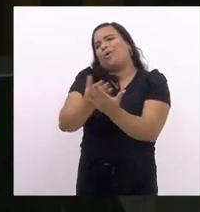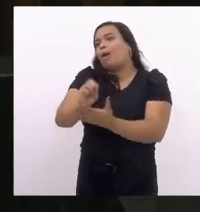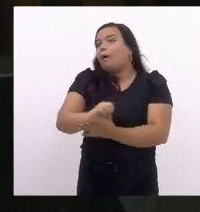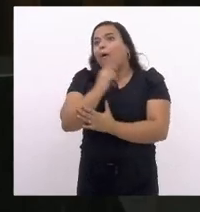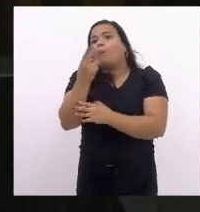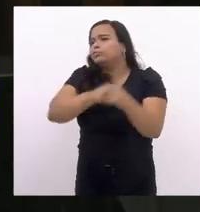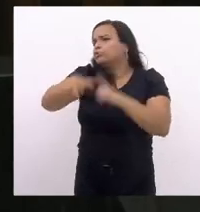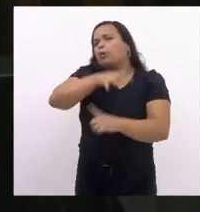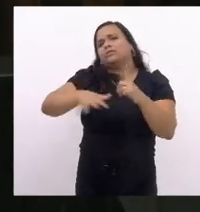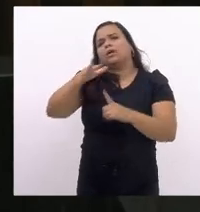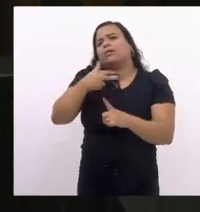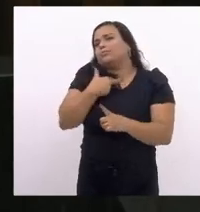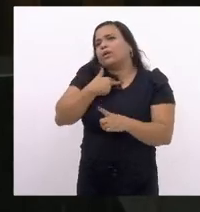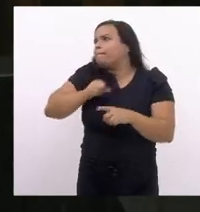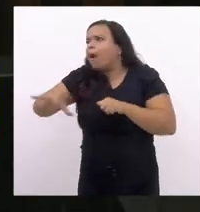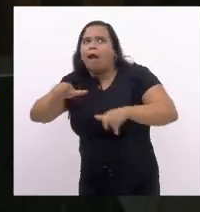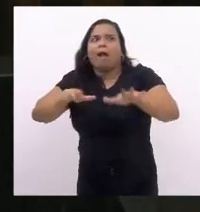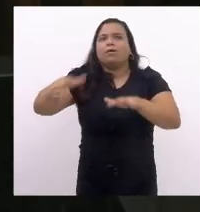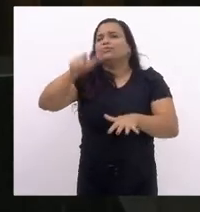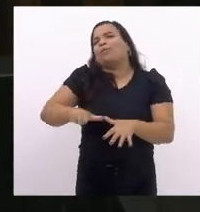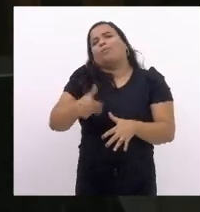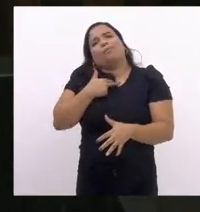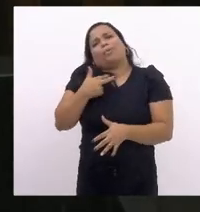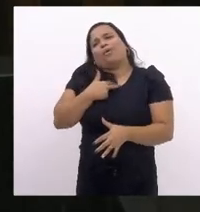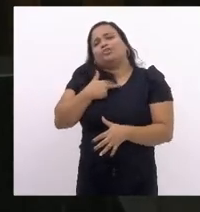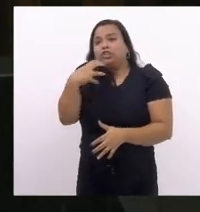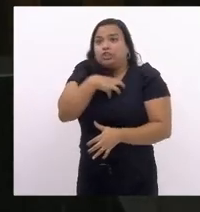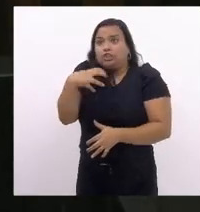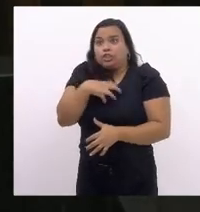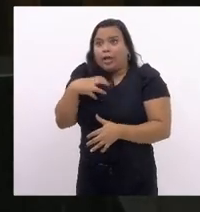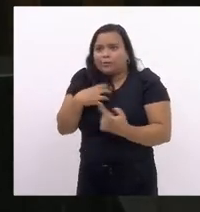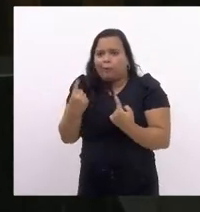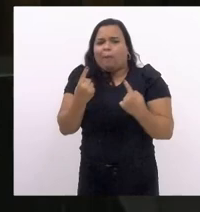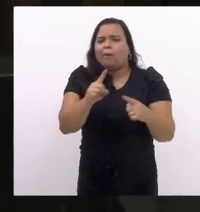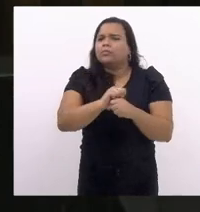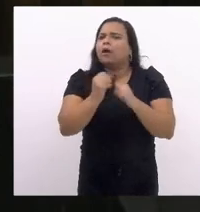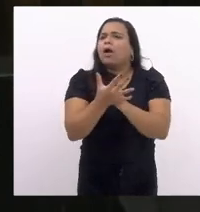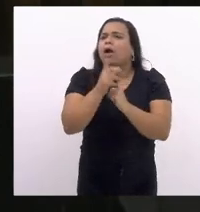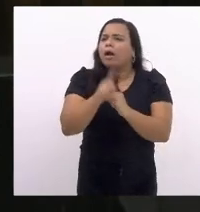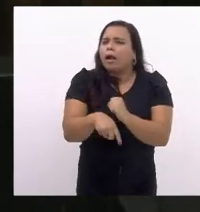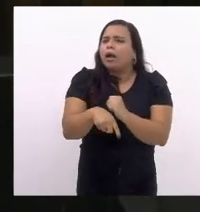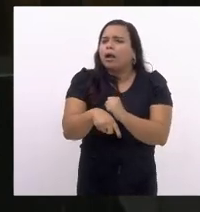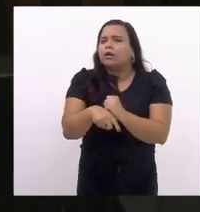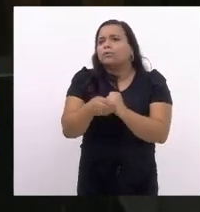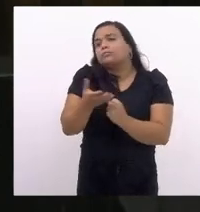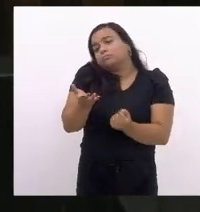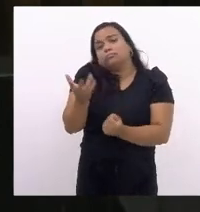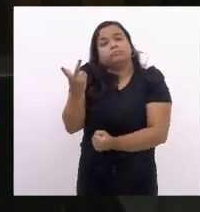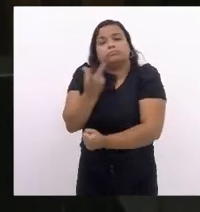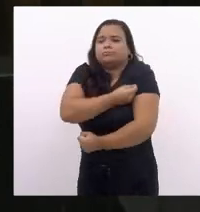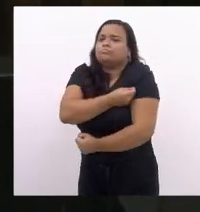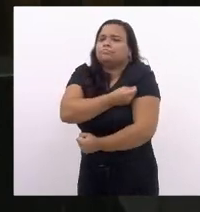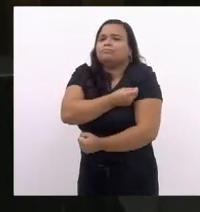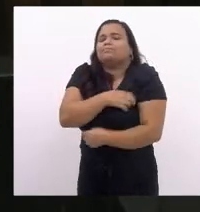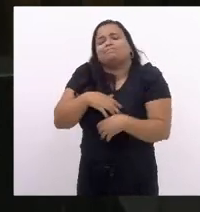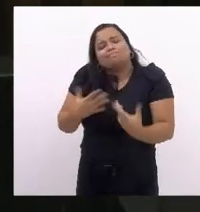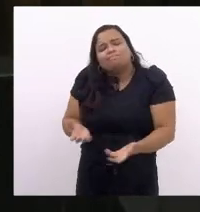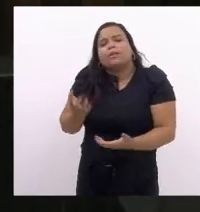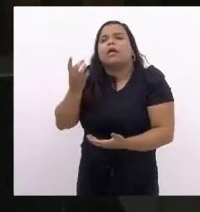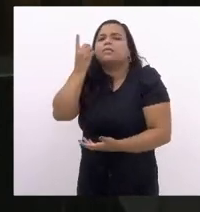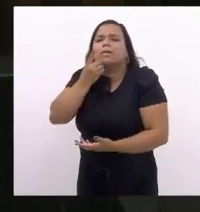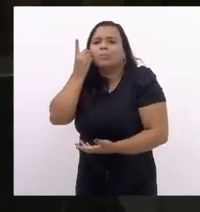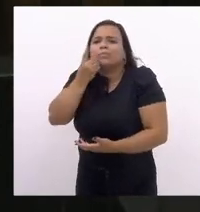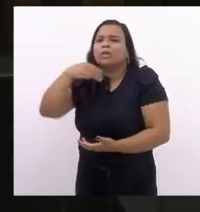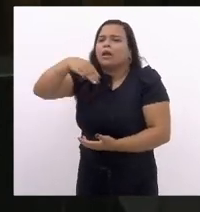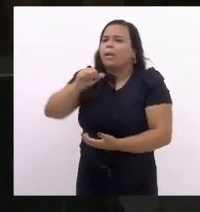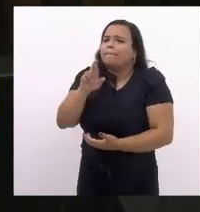da sociedade. E a maneira de combater a Covid é a vacinação. Deputada Marta Rocha, eu quero repetir aqui